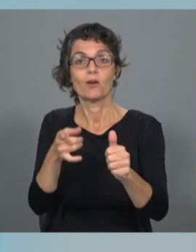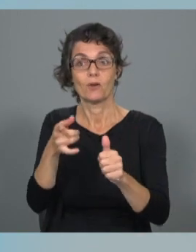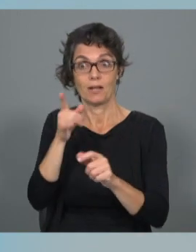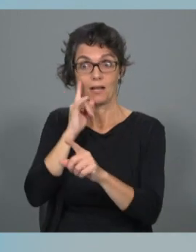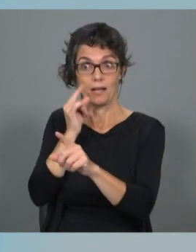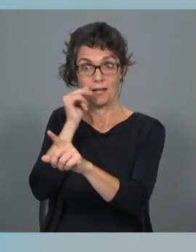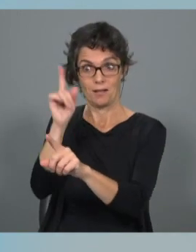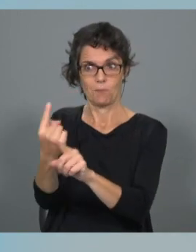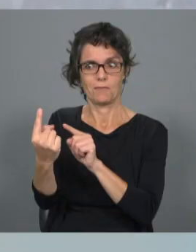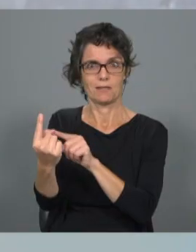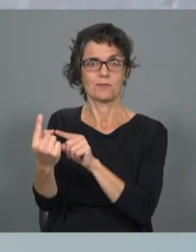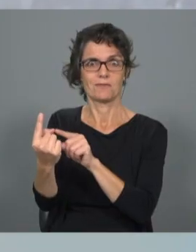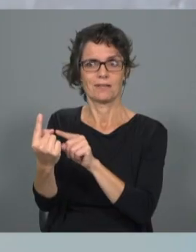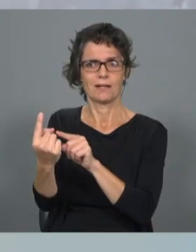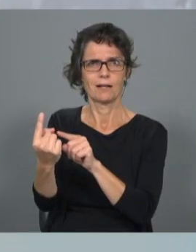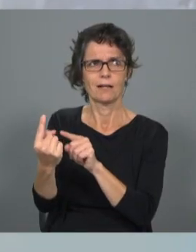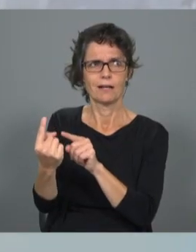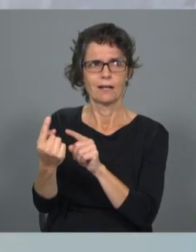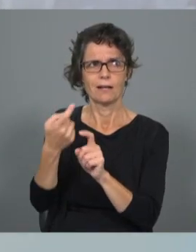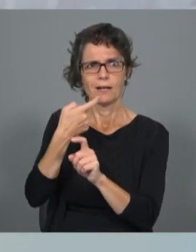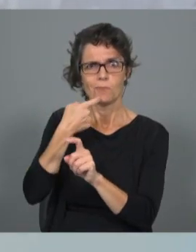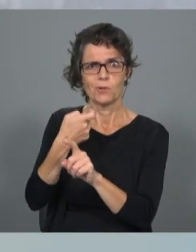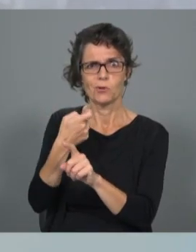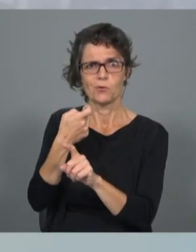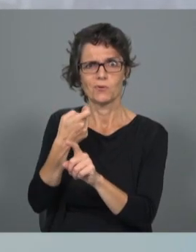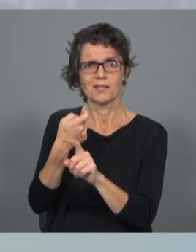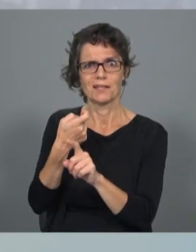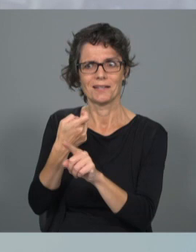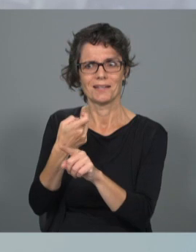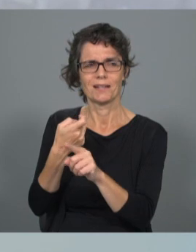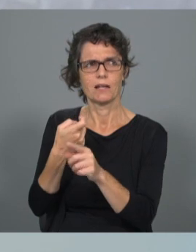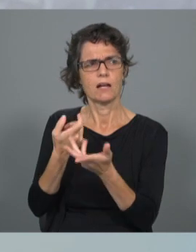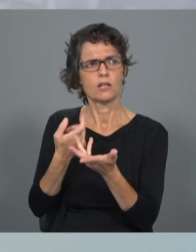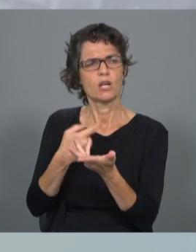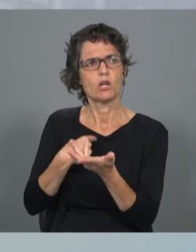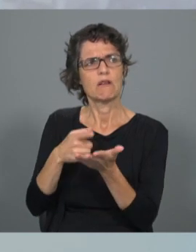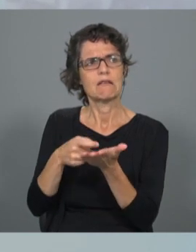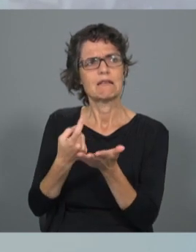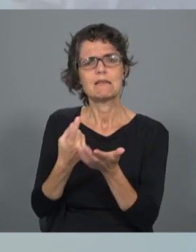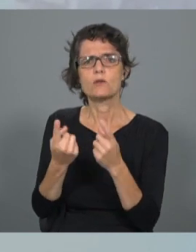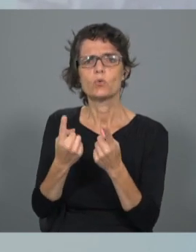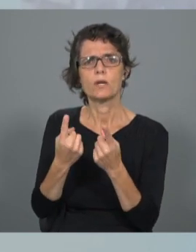Jesus e faz esta pergunta fundamental, que é necessária para